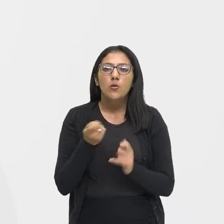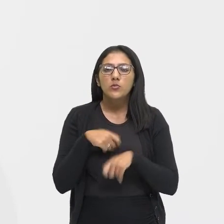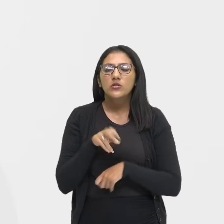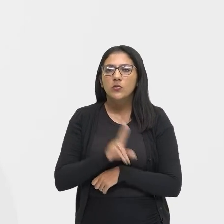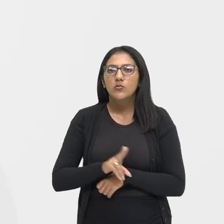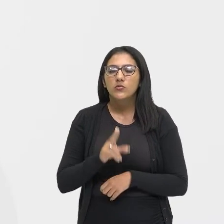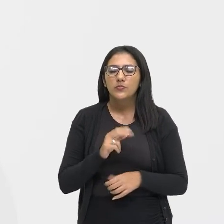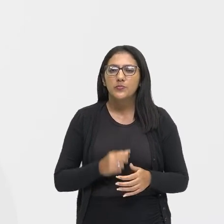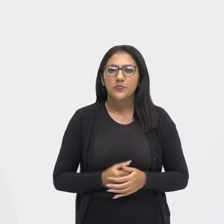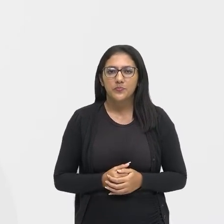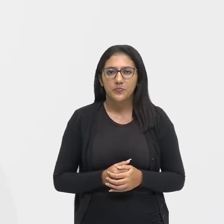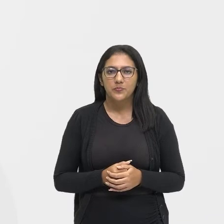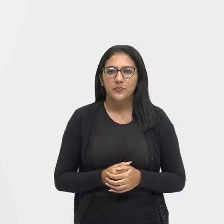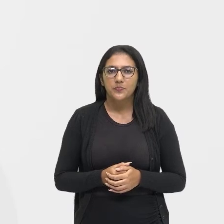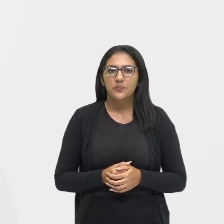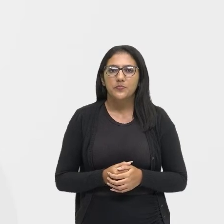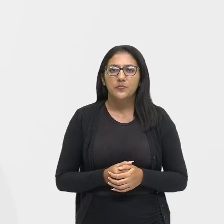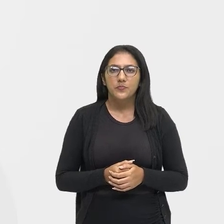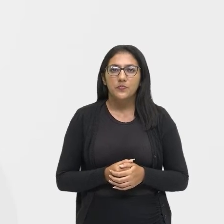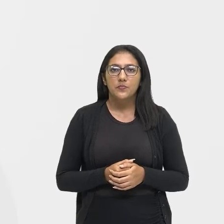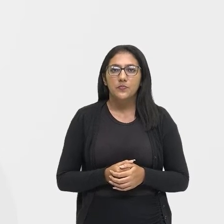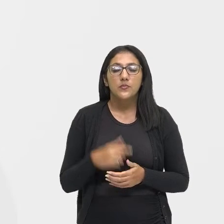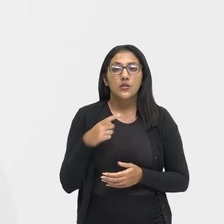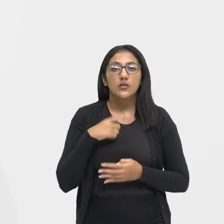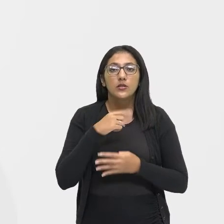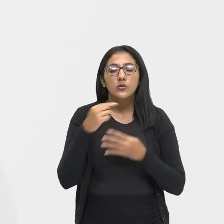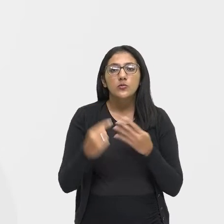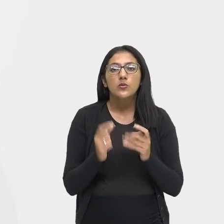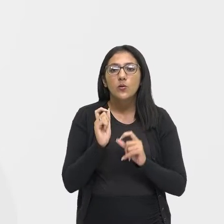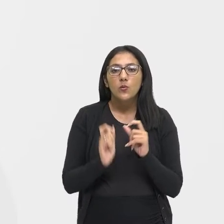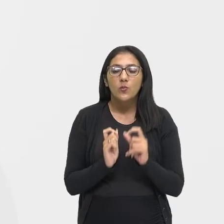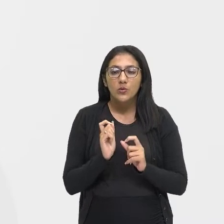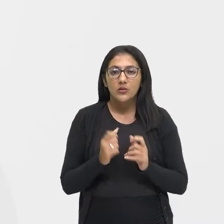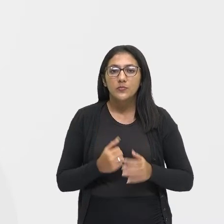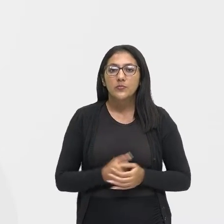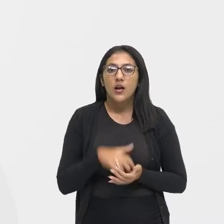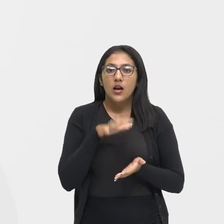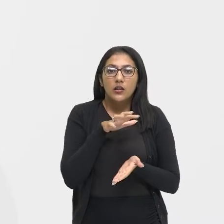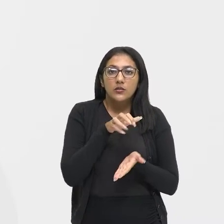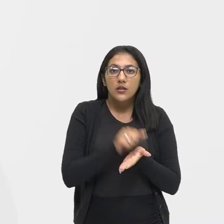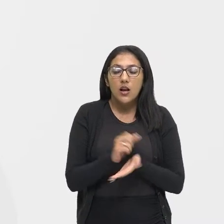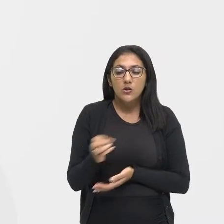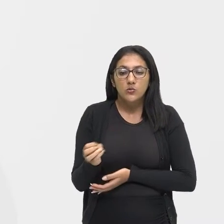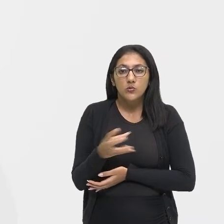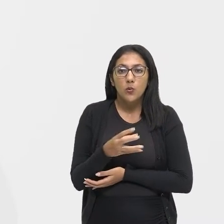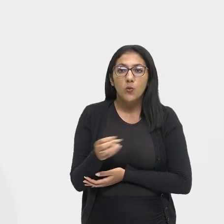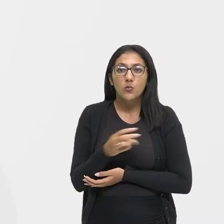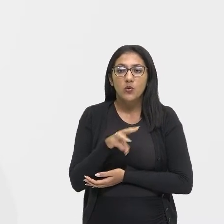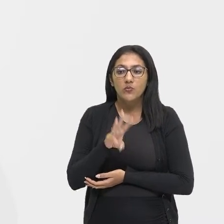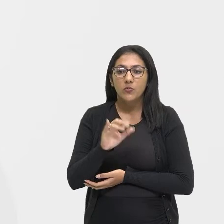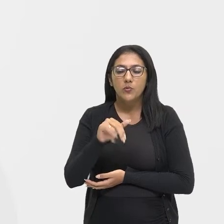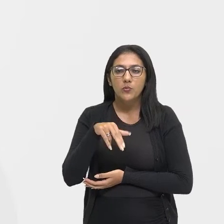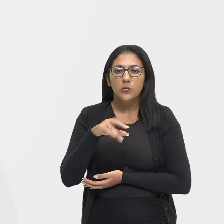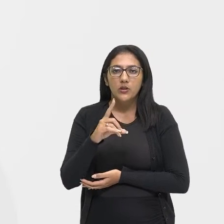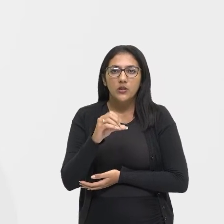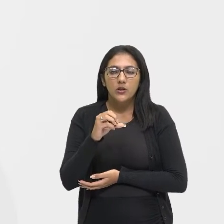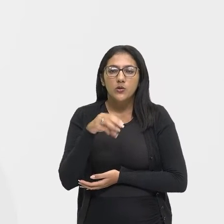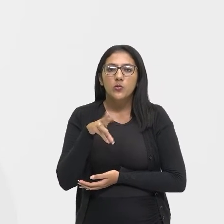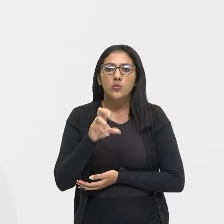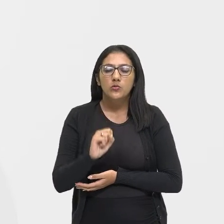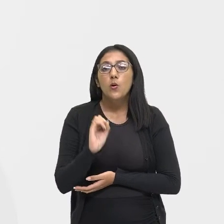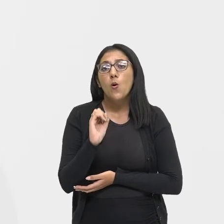É tudo que vem antes de se causar um problema, seja em qualquer situação da nossa